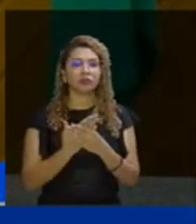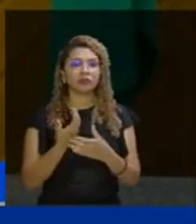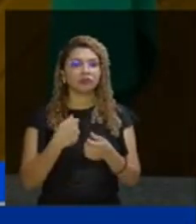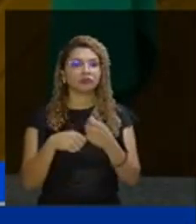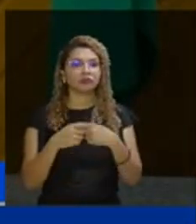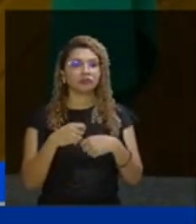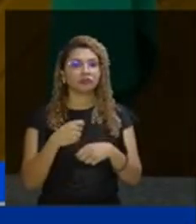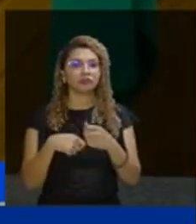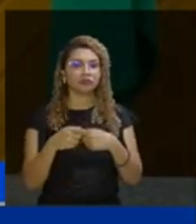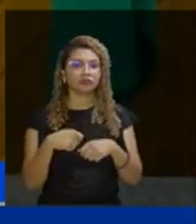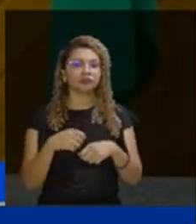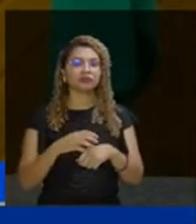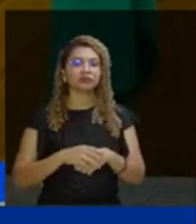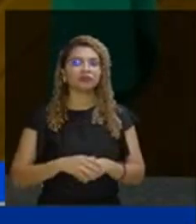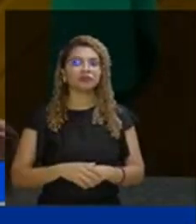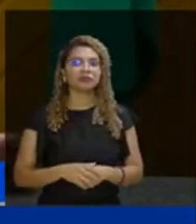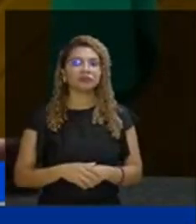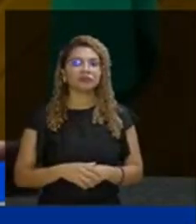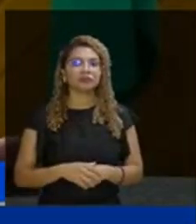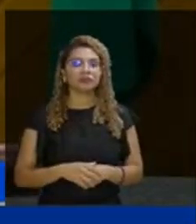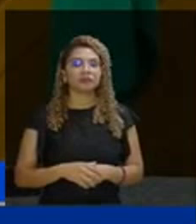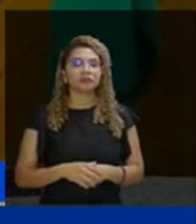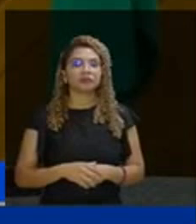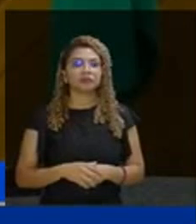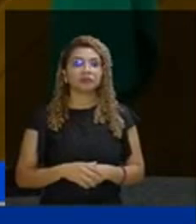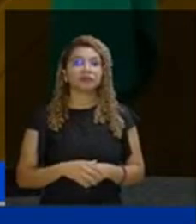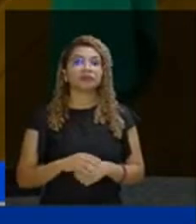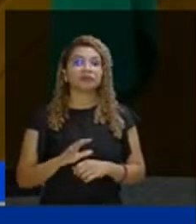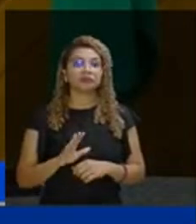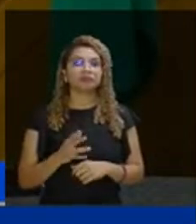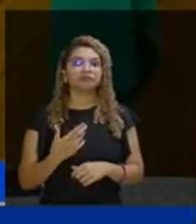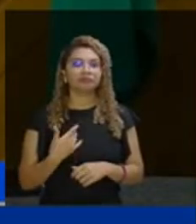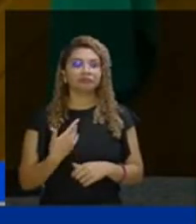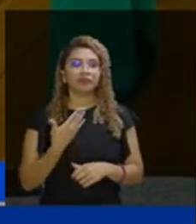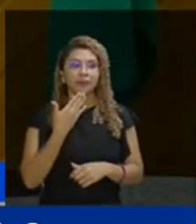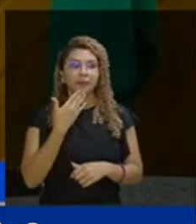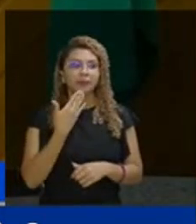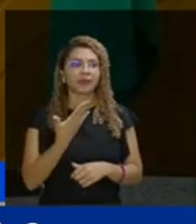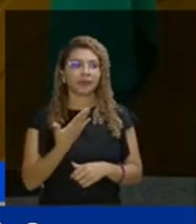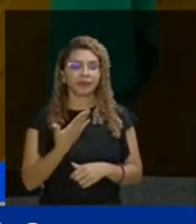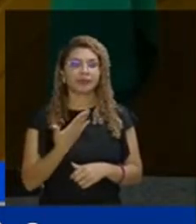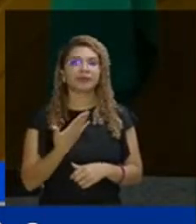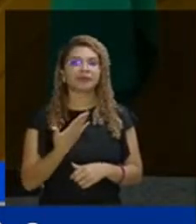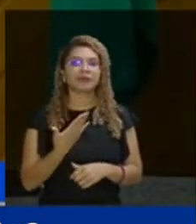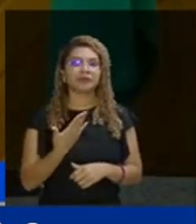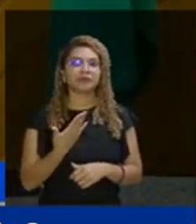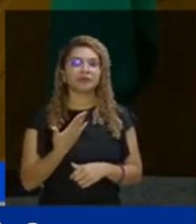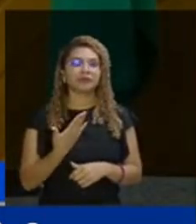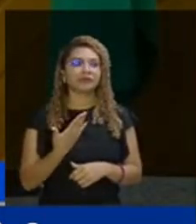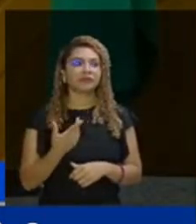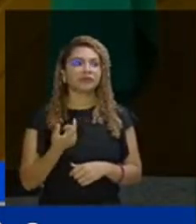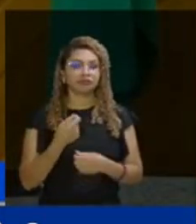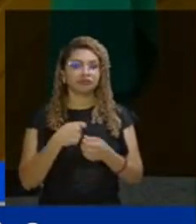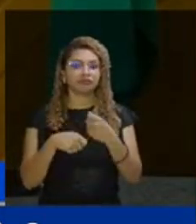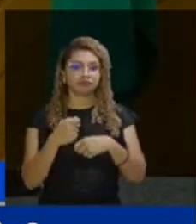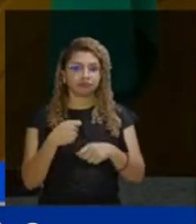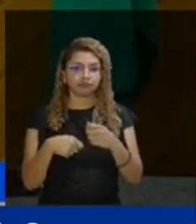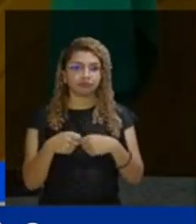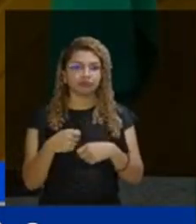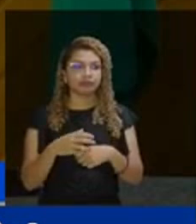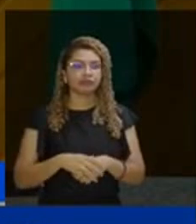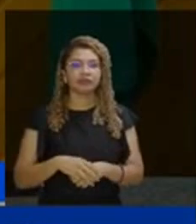Não? E até já peço vênias, em se tratando de uma proposição administrativa.